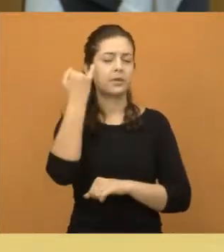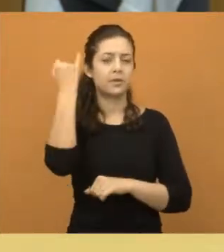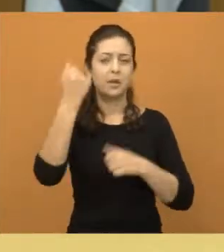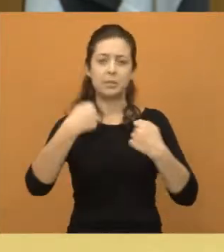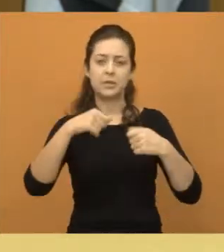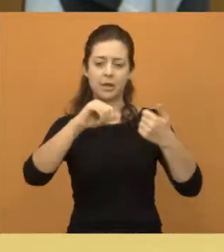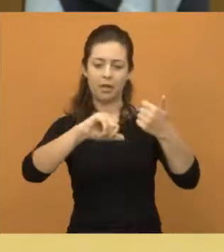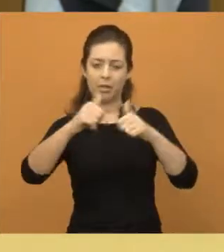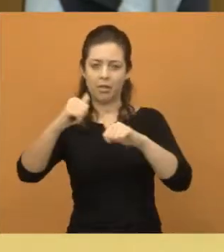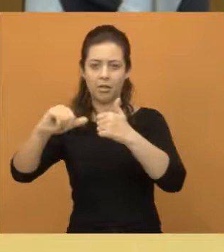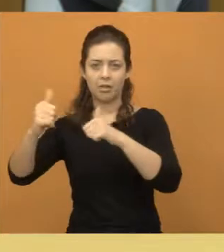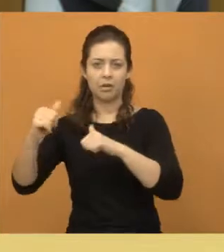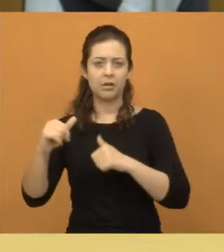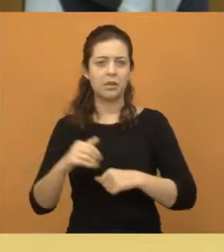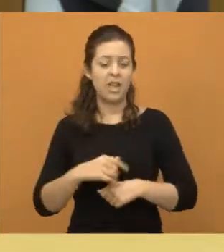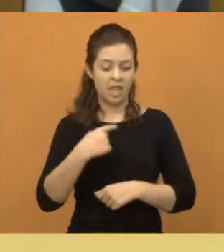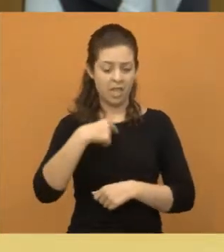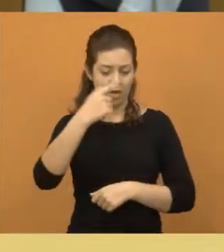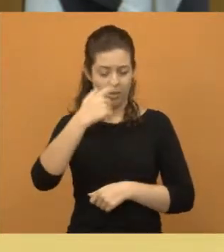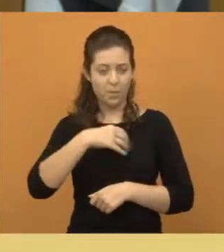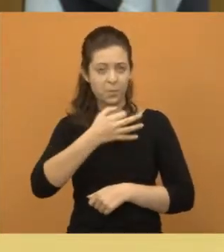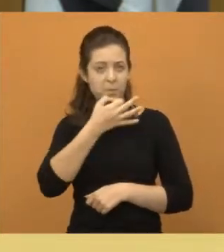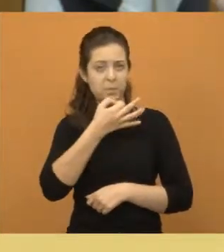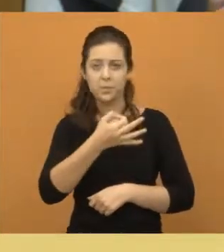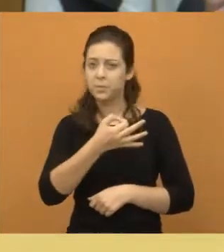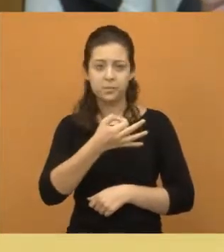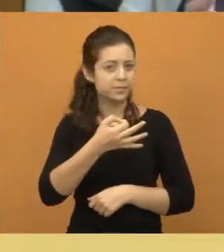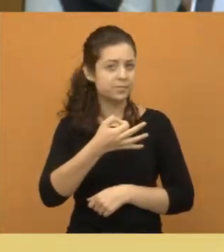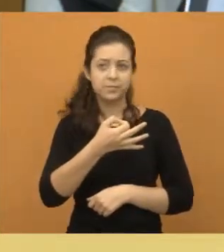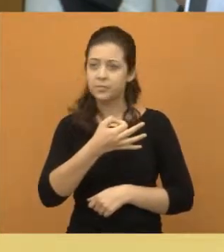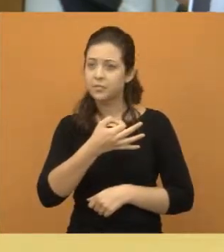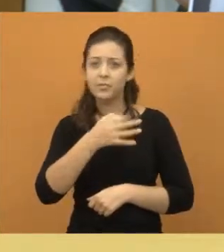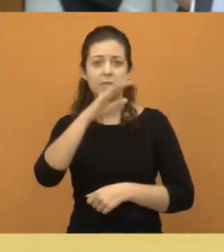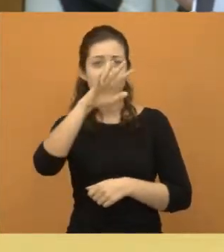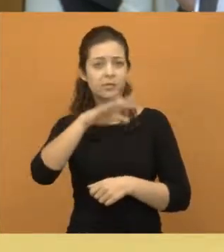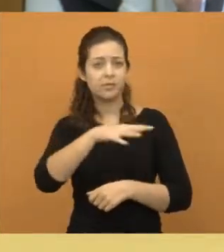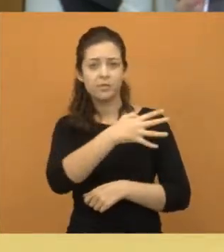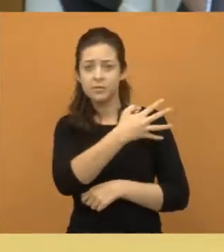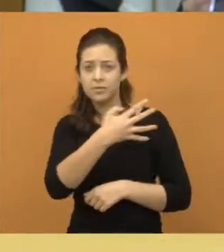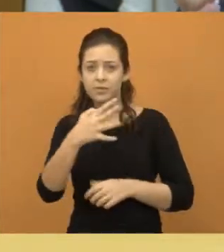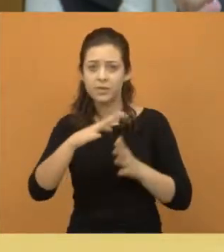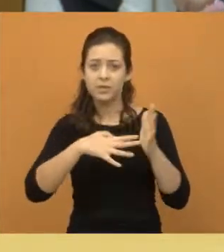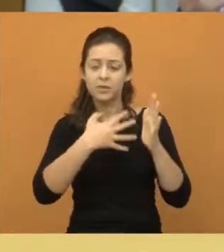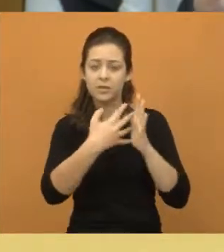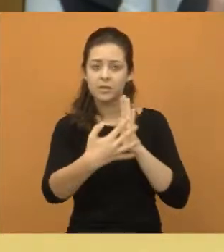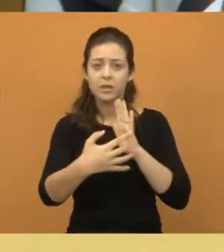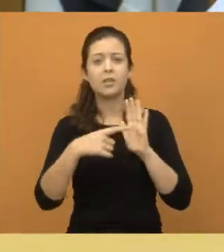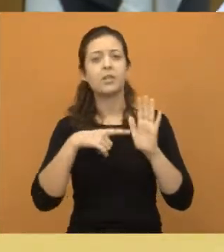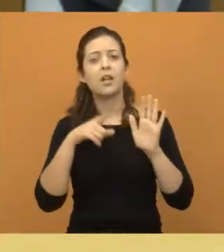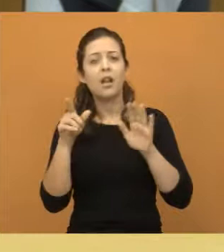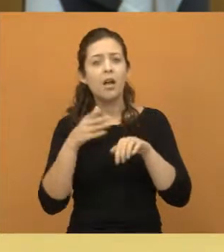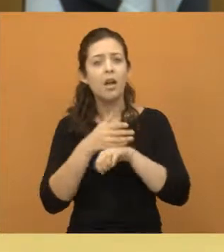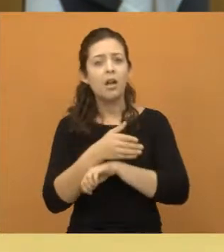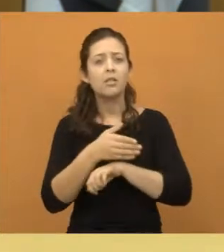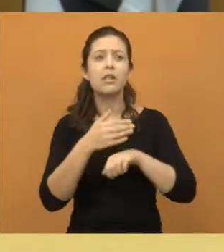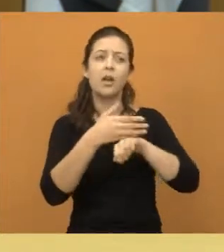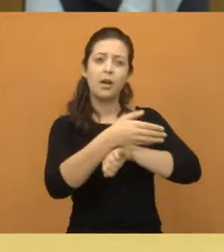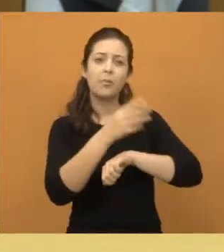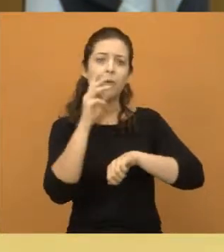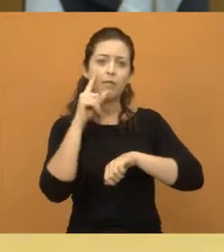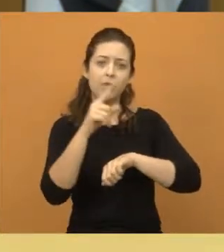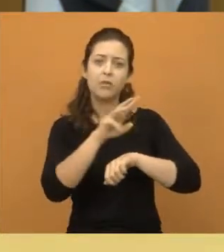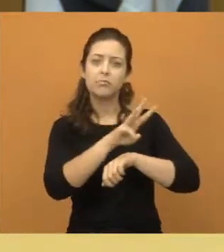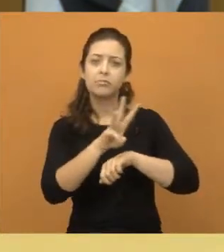analisar. Isso aqui não sou eu que estou dizendo, não. Foi a planilha que os senhores devem ter tido acesso, que